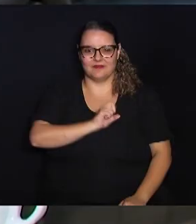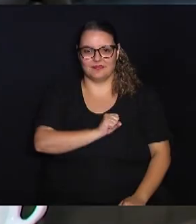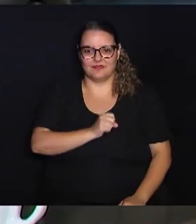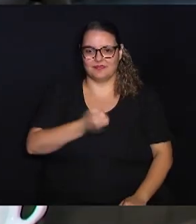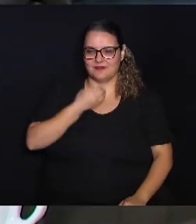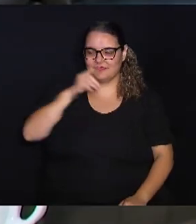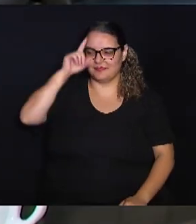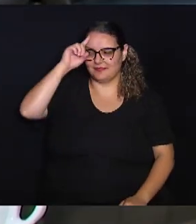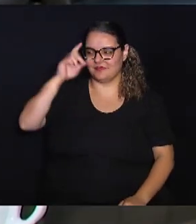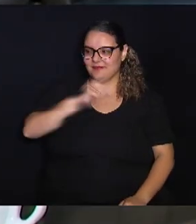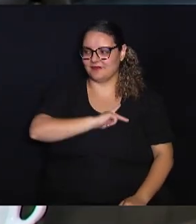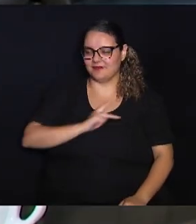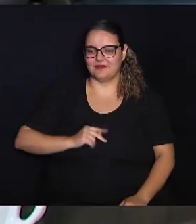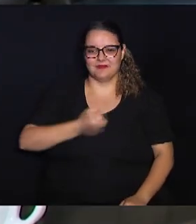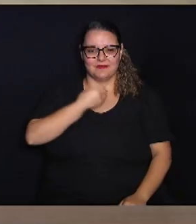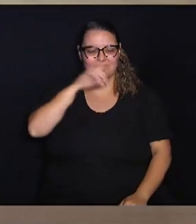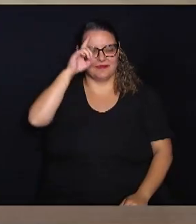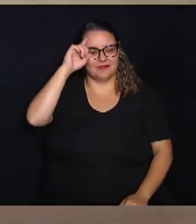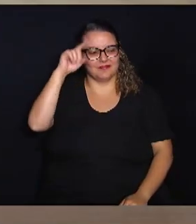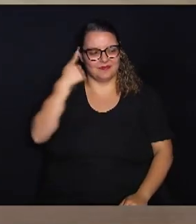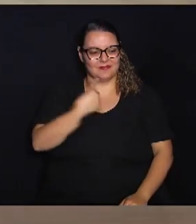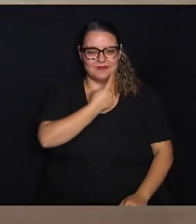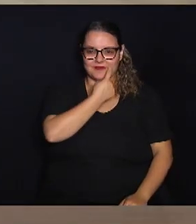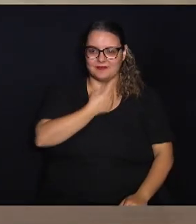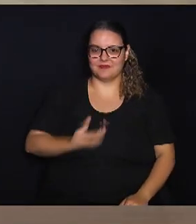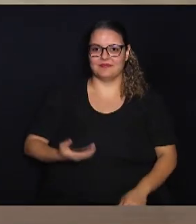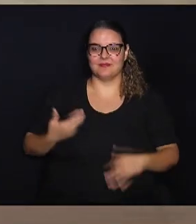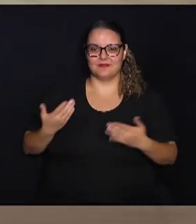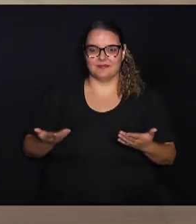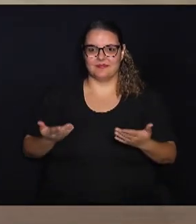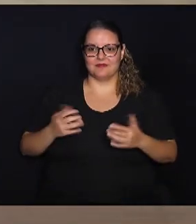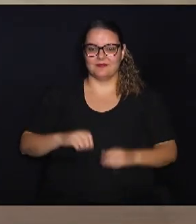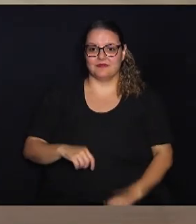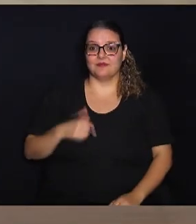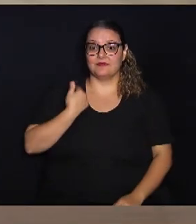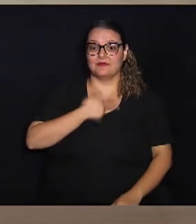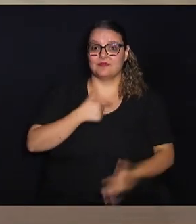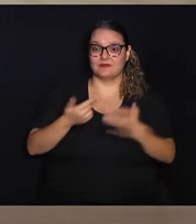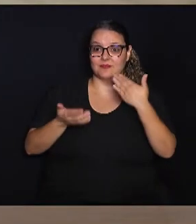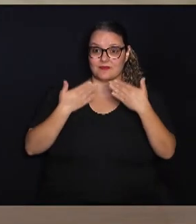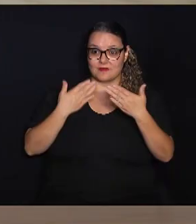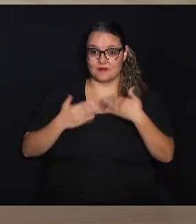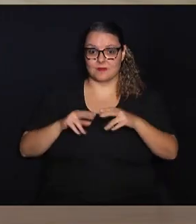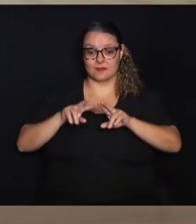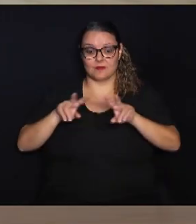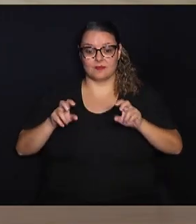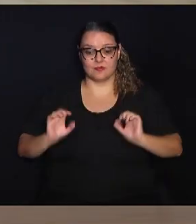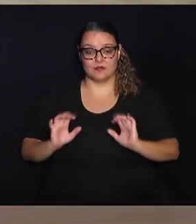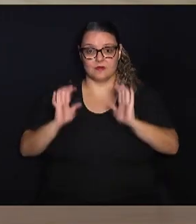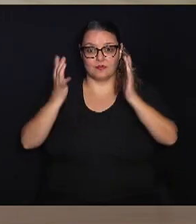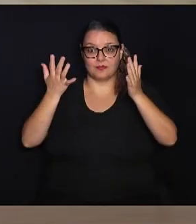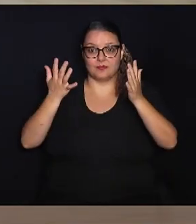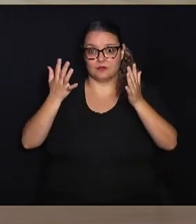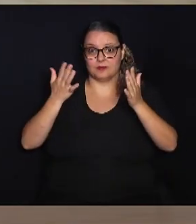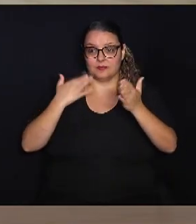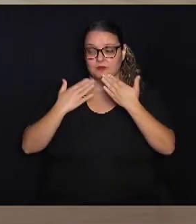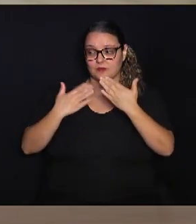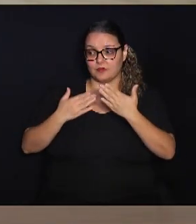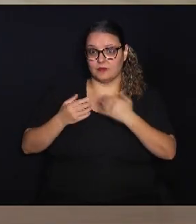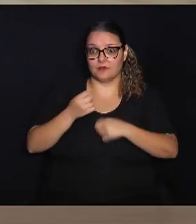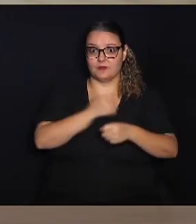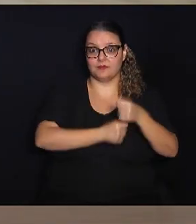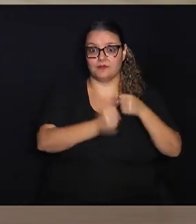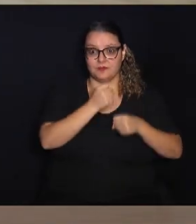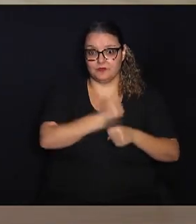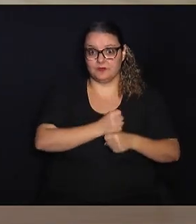dia, presidente. Bom dia, Mirna. Presidente, a gente vai falar novamente aqui sobre um evento que a gente conversou sobre isso ano passado e eu